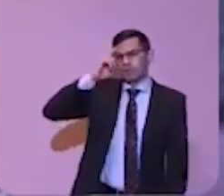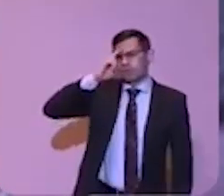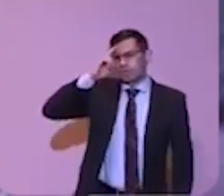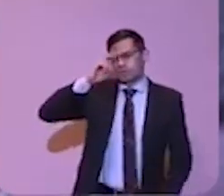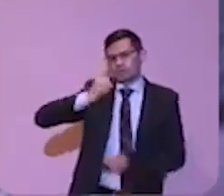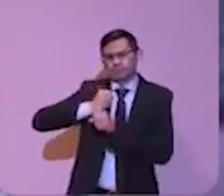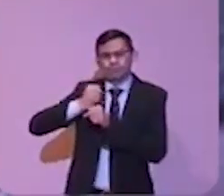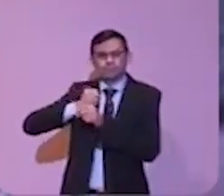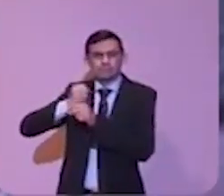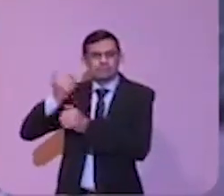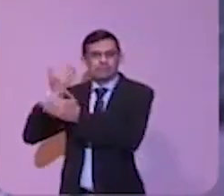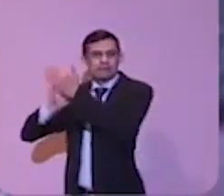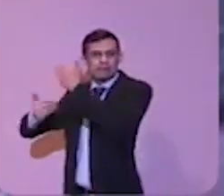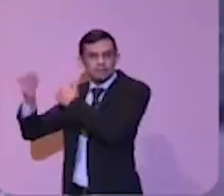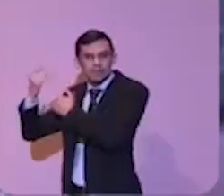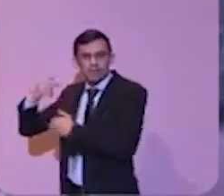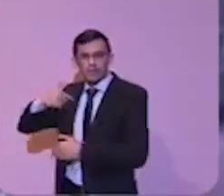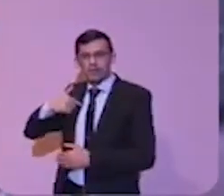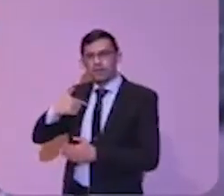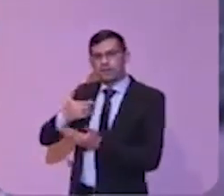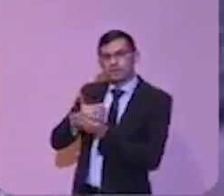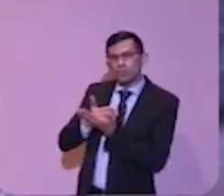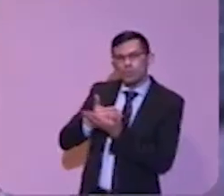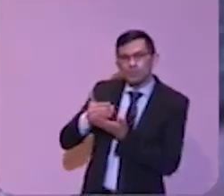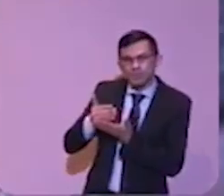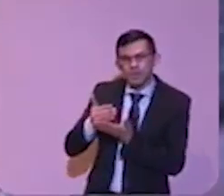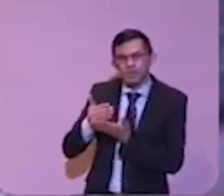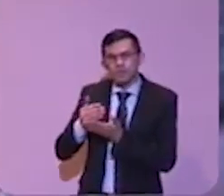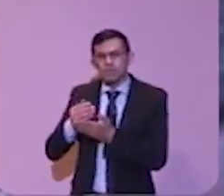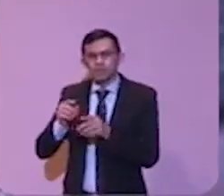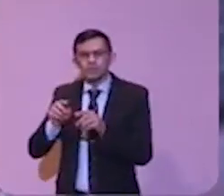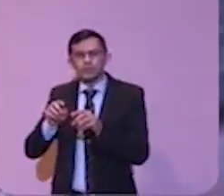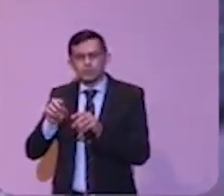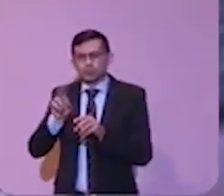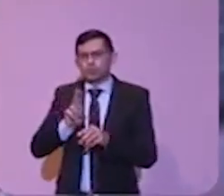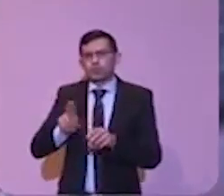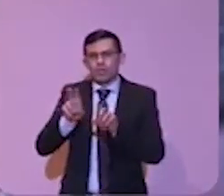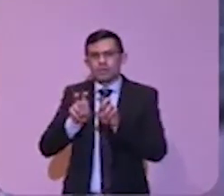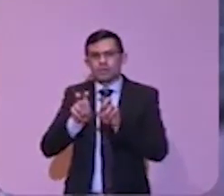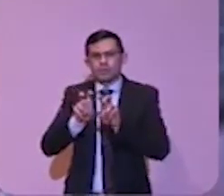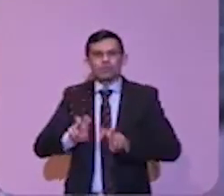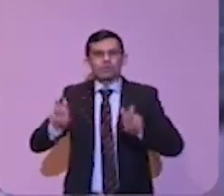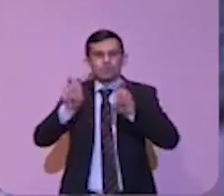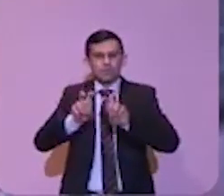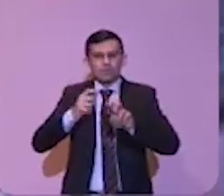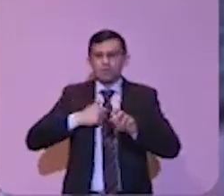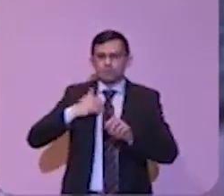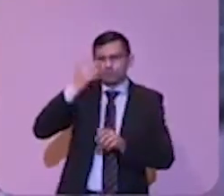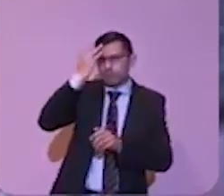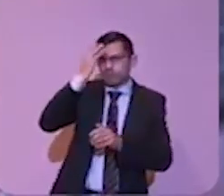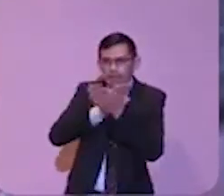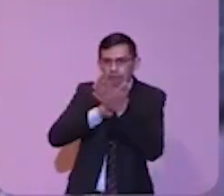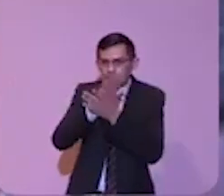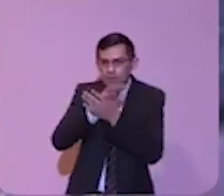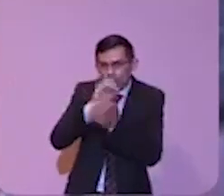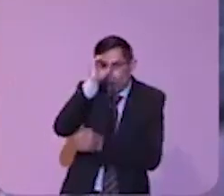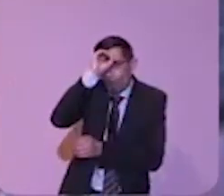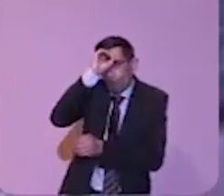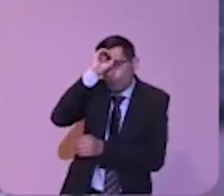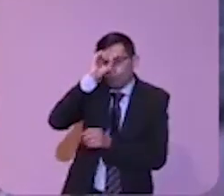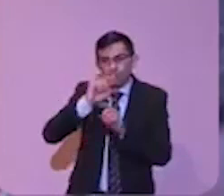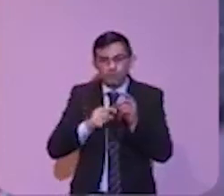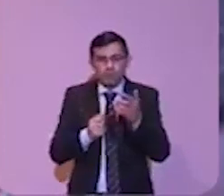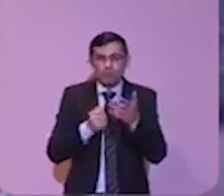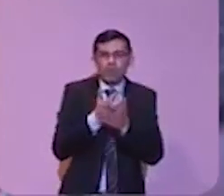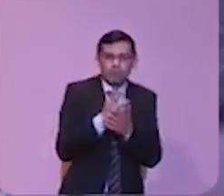tempo atrás, quando eu comecei a usar computadores, e eu não tinha muitas habilidades, então eu comprei